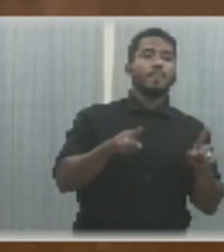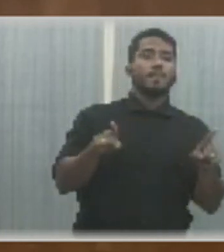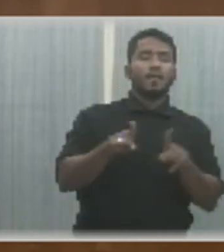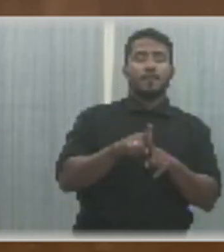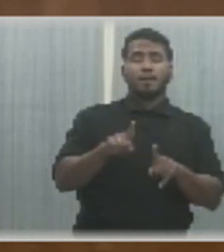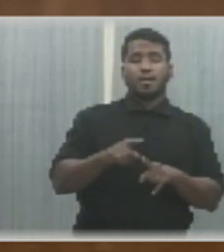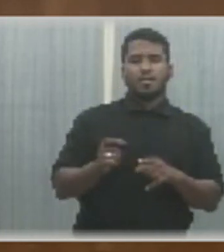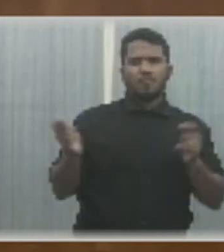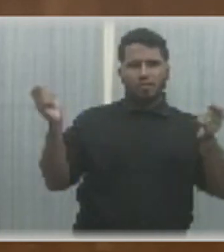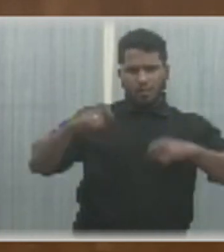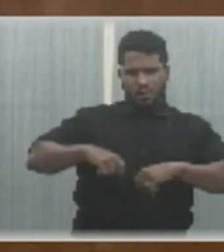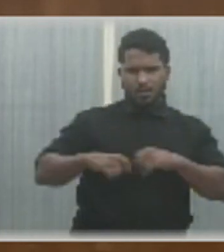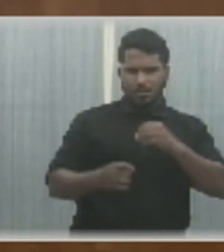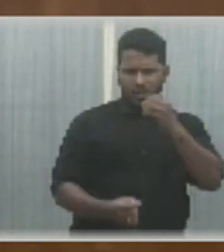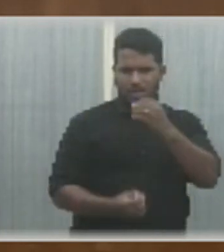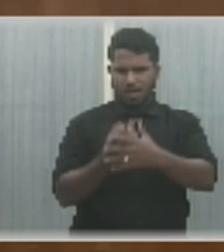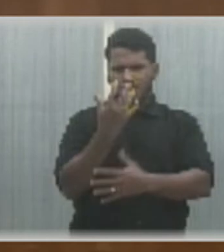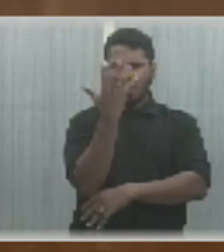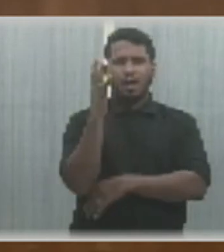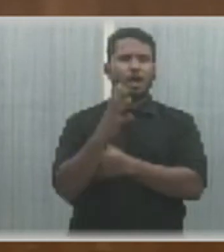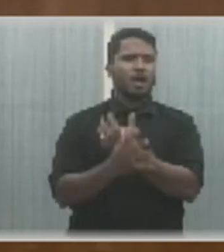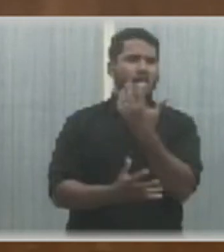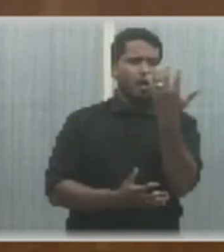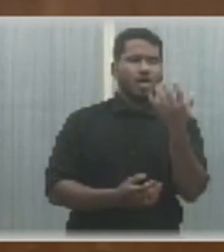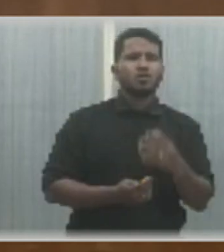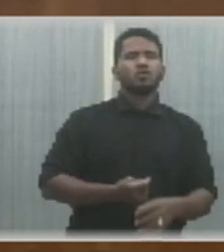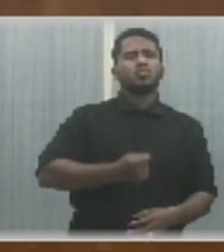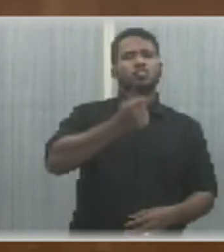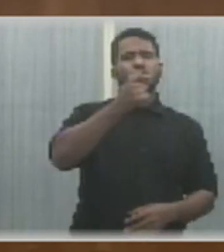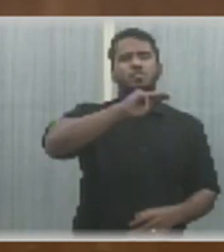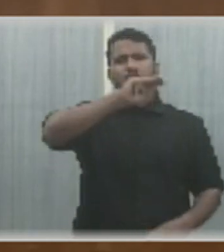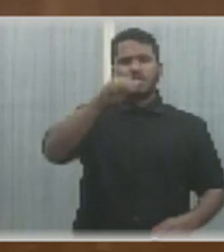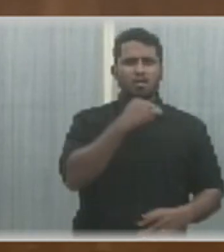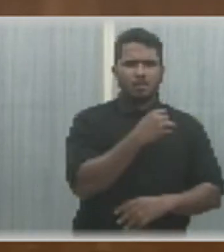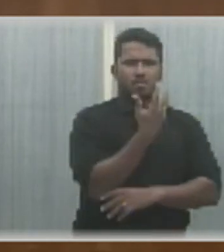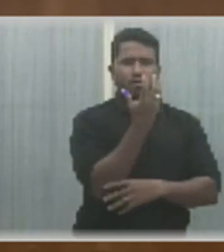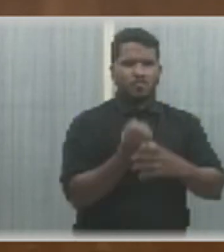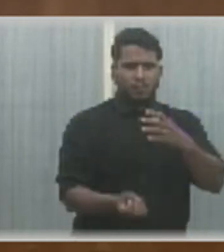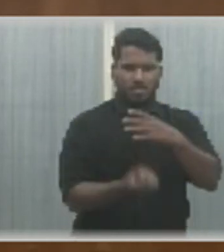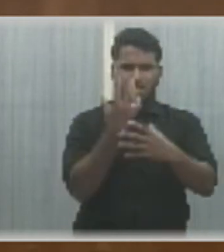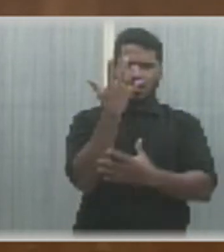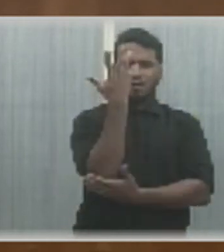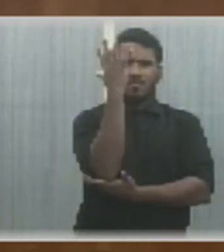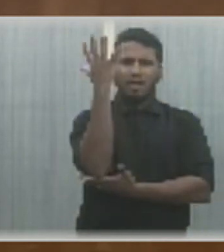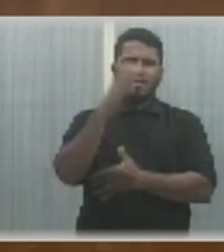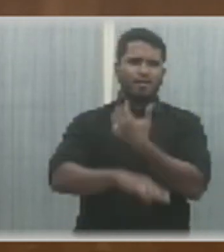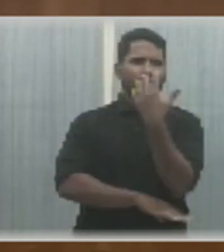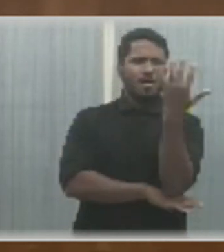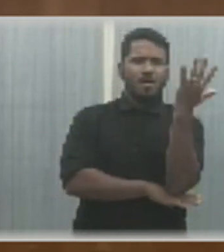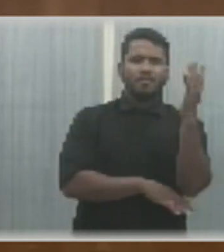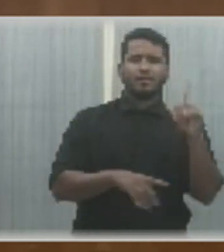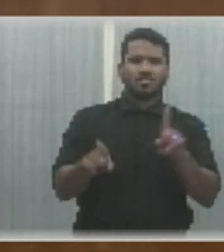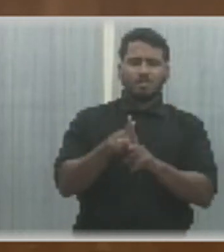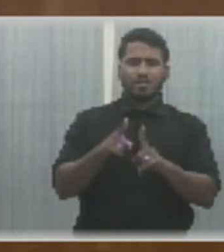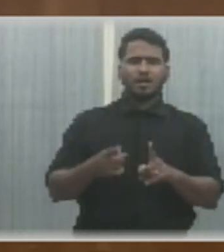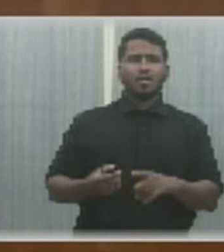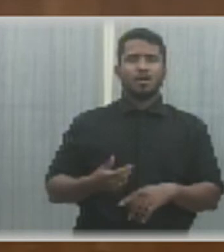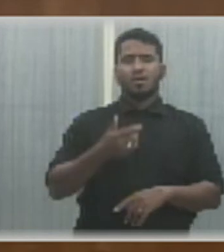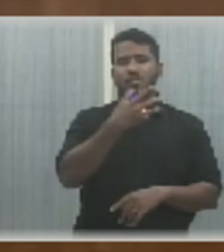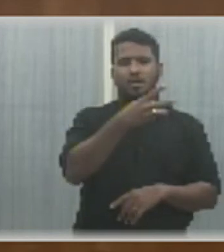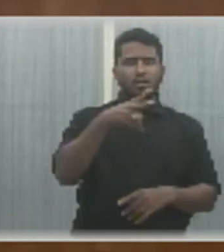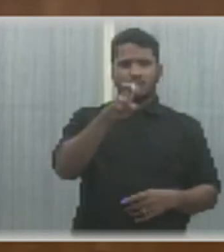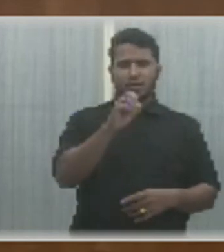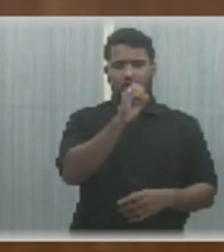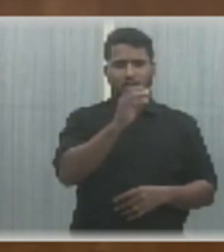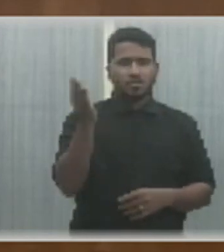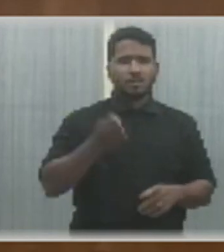e reflorestar 12 milhões de hectares de floresta, bem como alcançar uma participação estimada em 45%